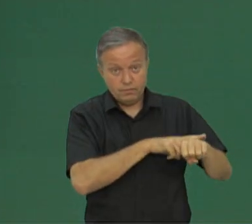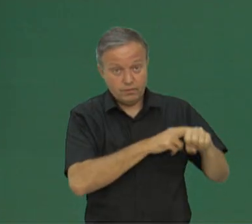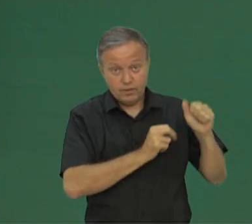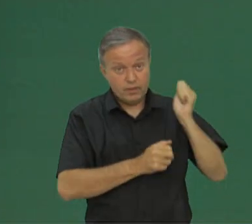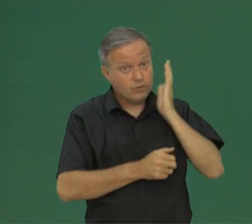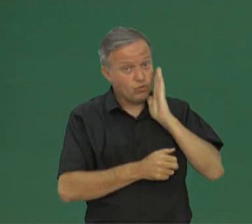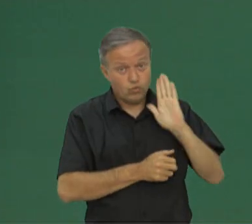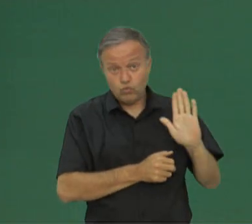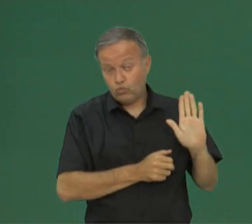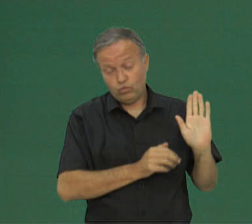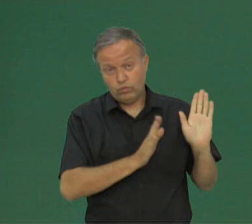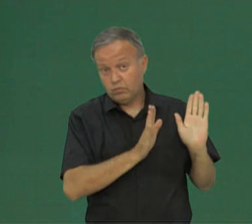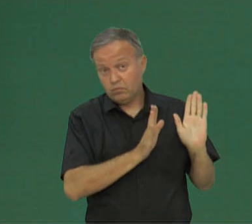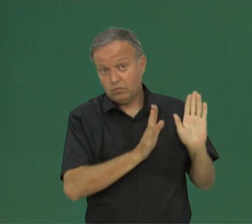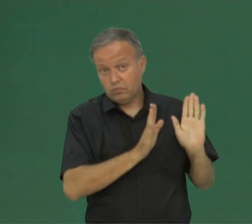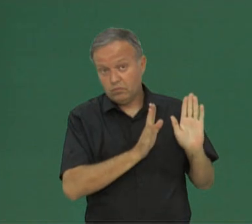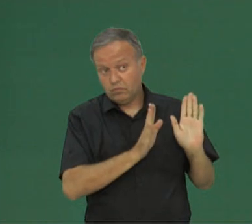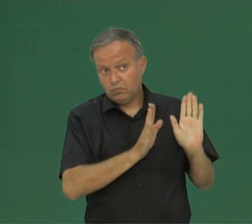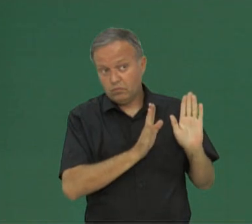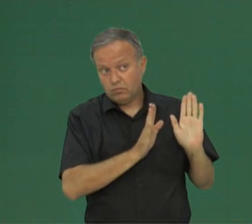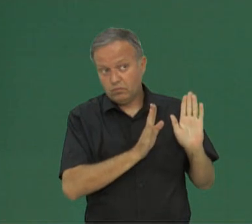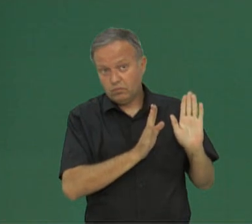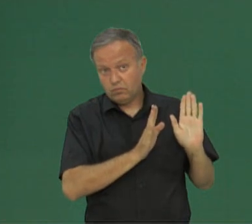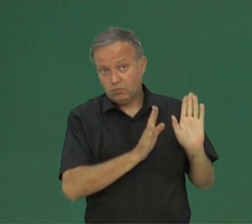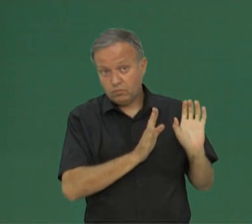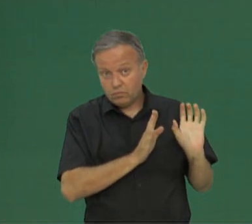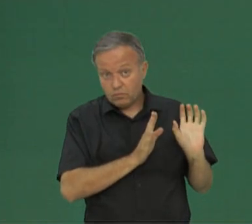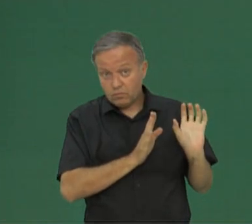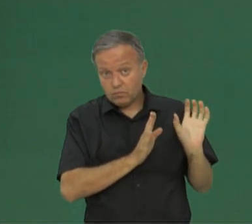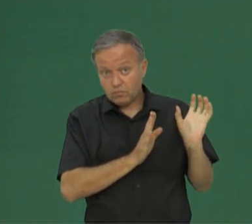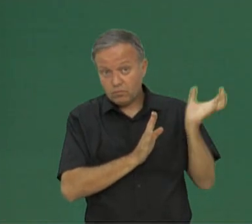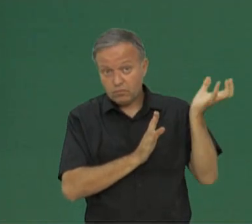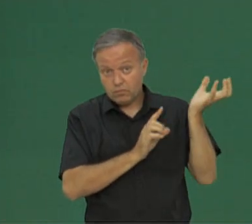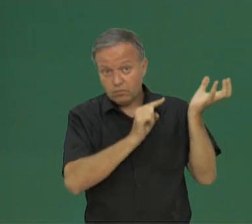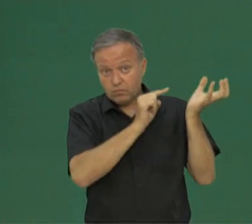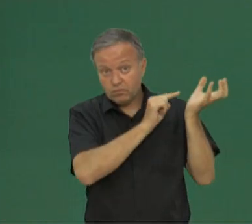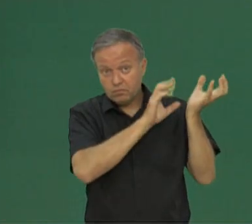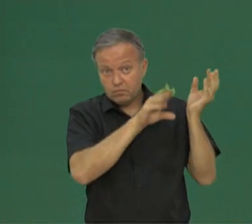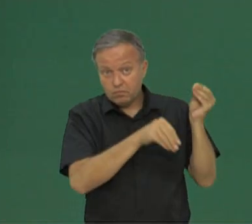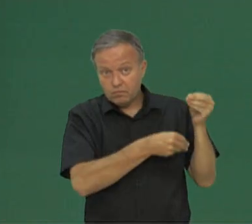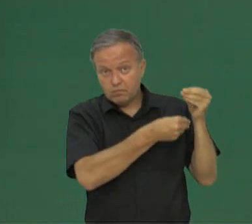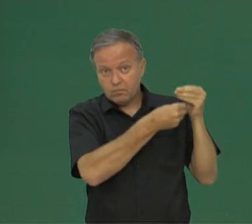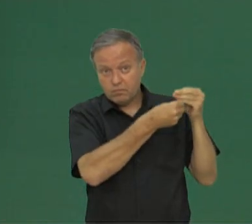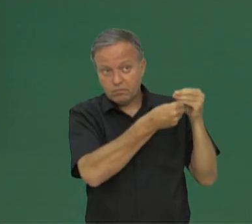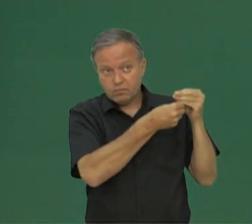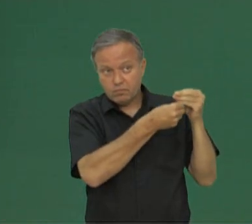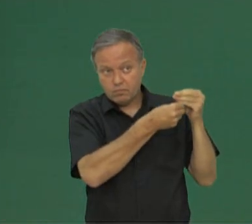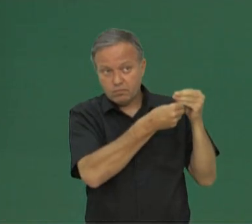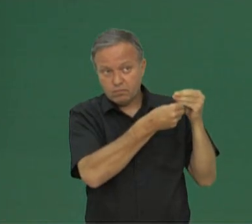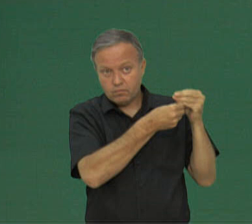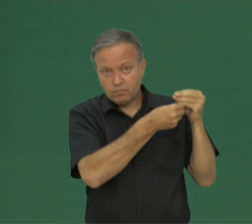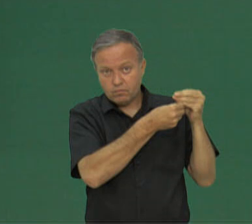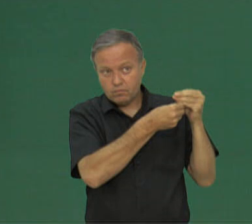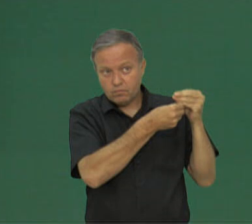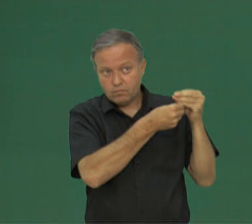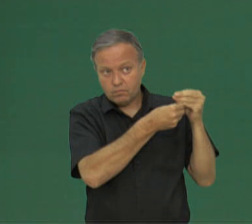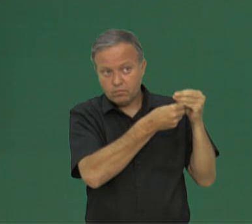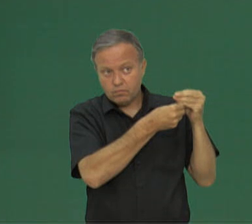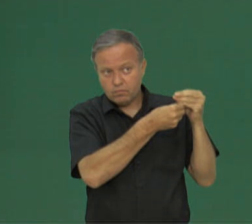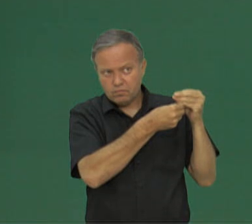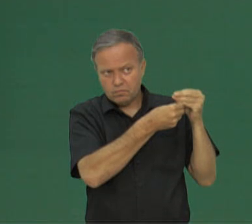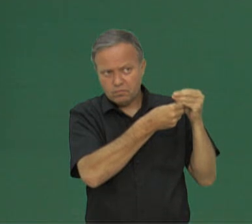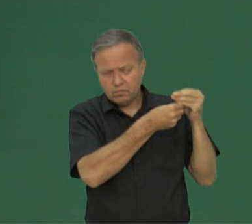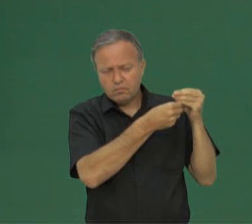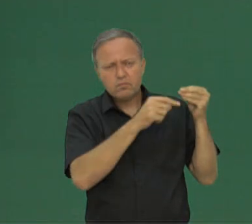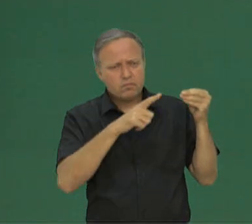azul também. Isso acontecia nessa instalação. Pois bem, mas professora, eu estou vendo mais elementos